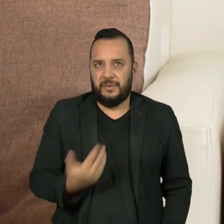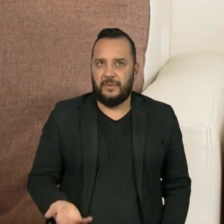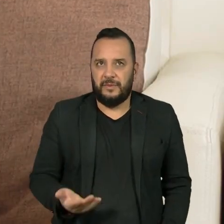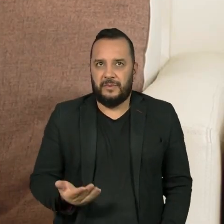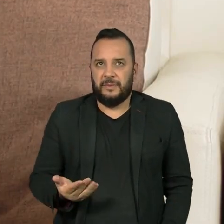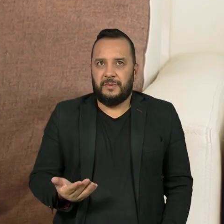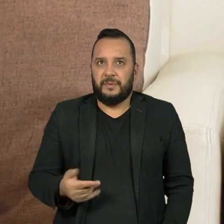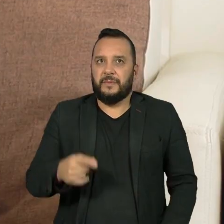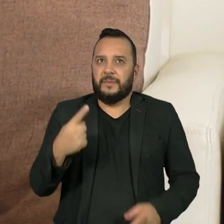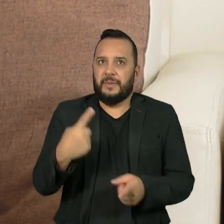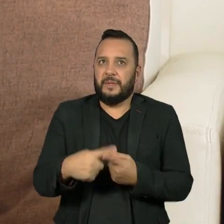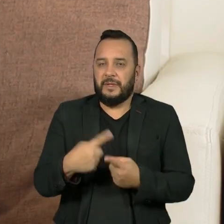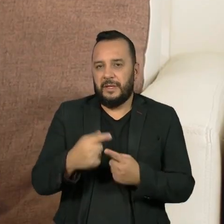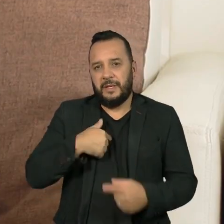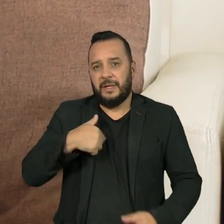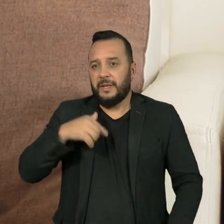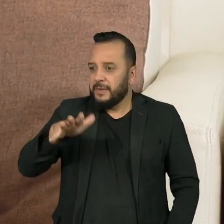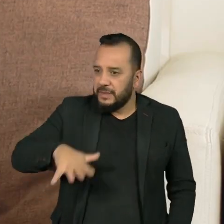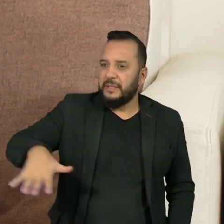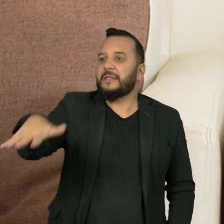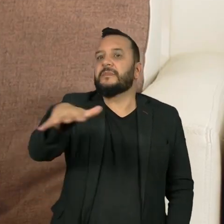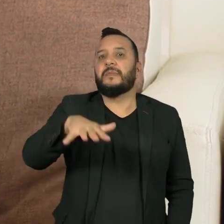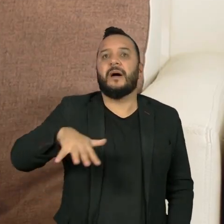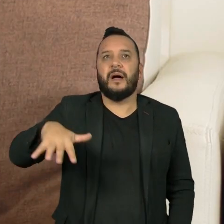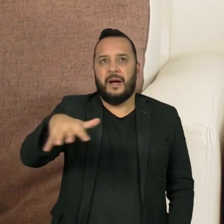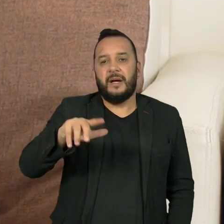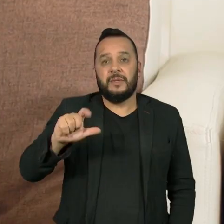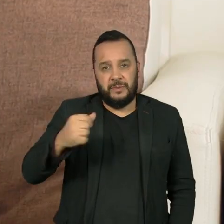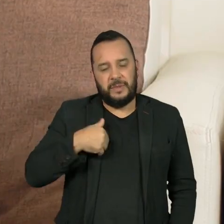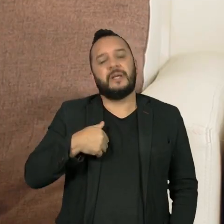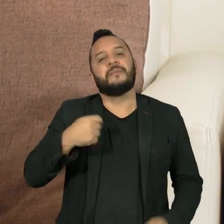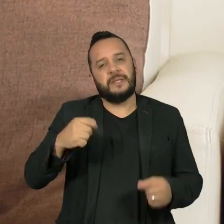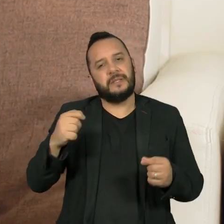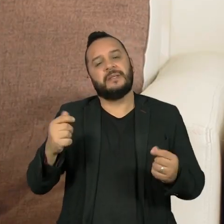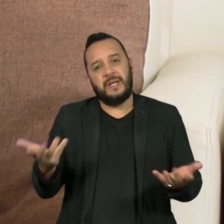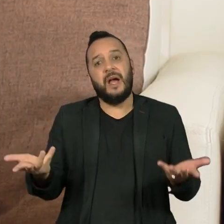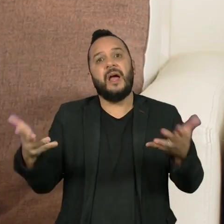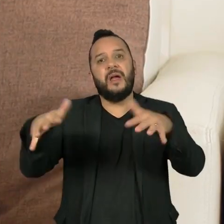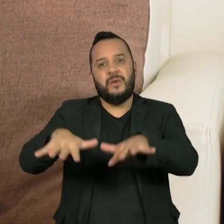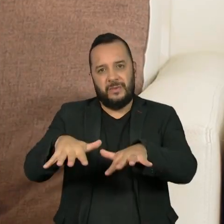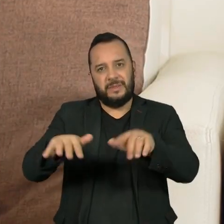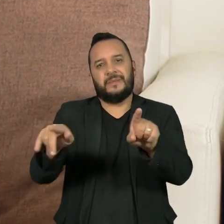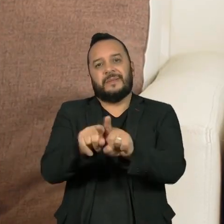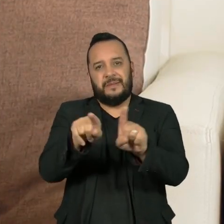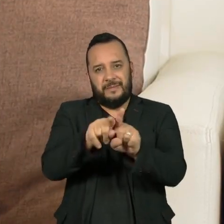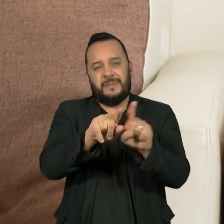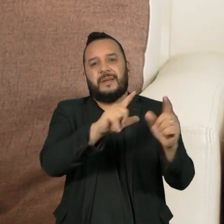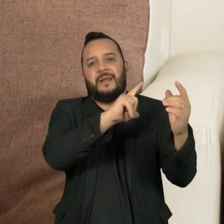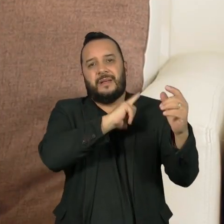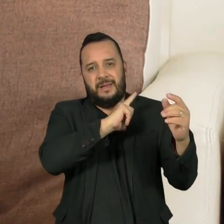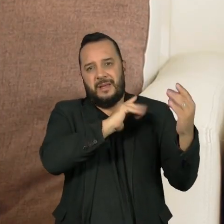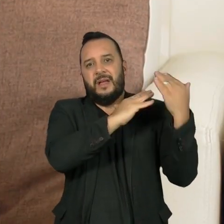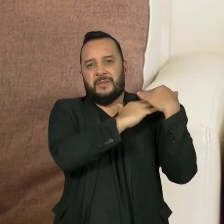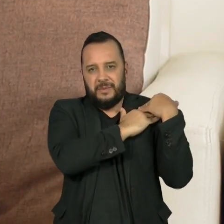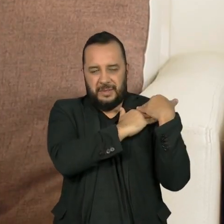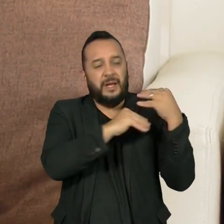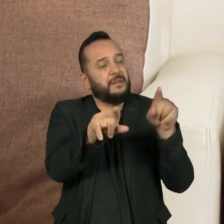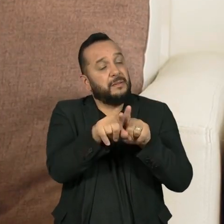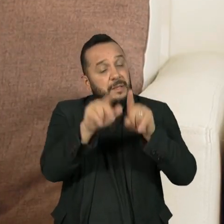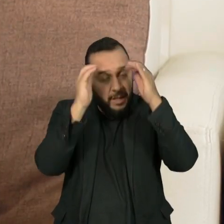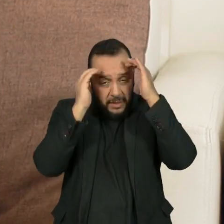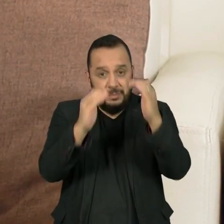os espaços se tornem cada vez mais inclusivos, responsáveis, respeitosos